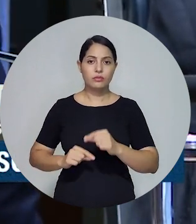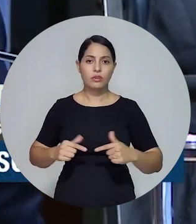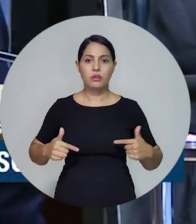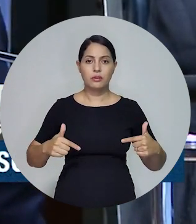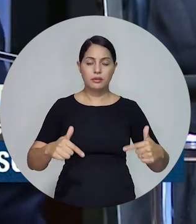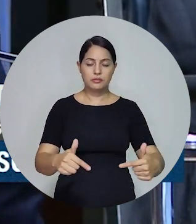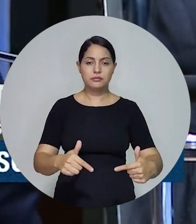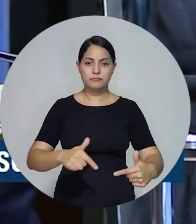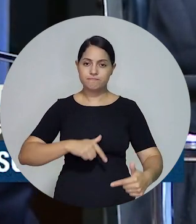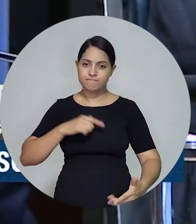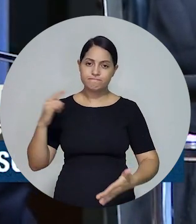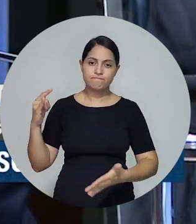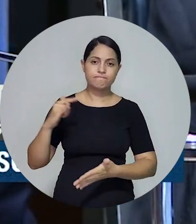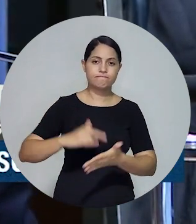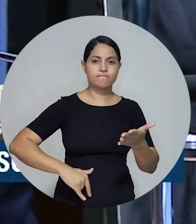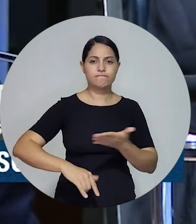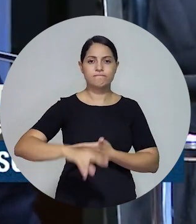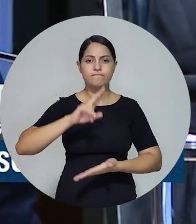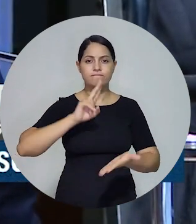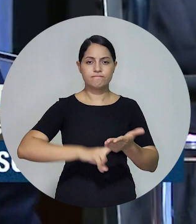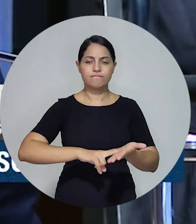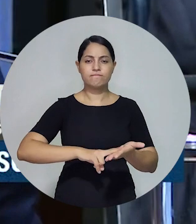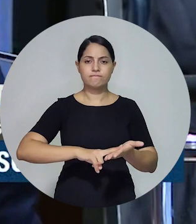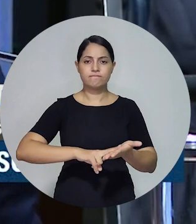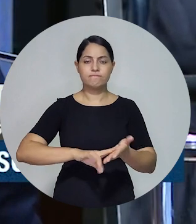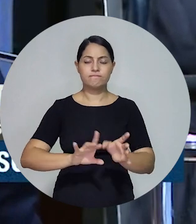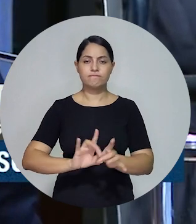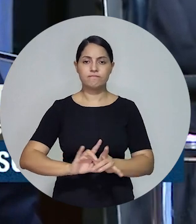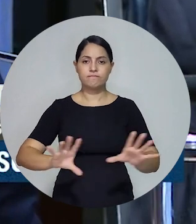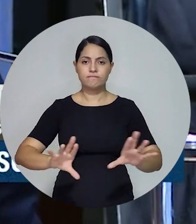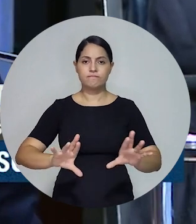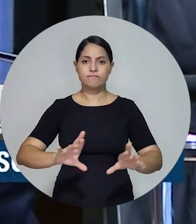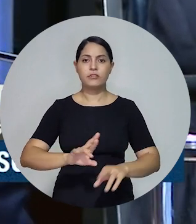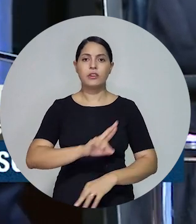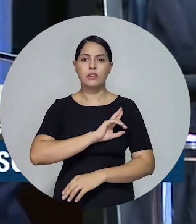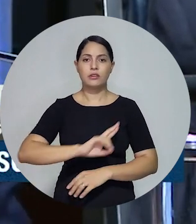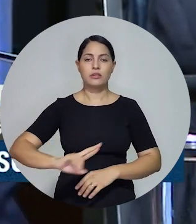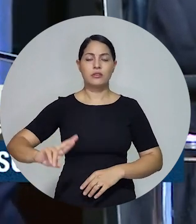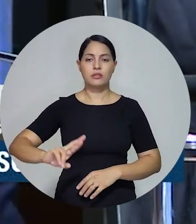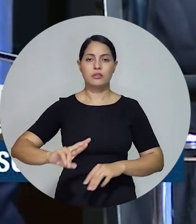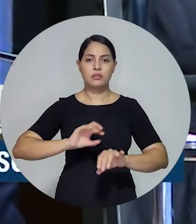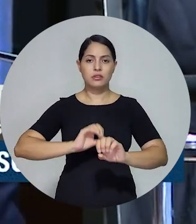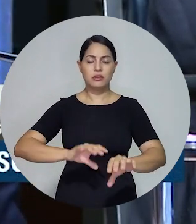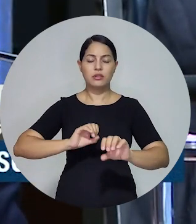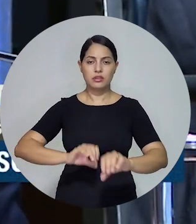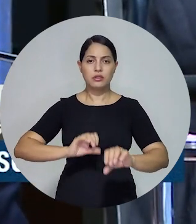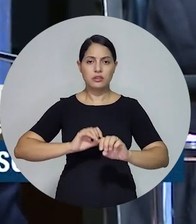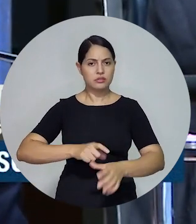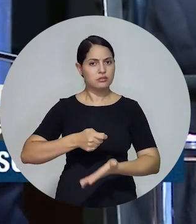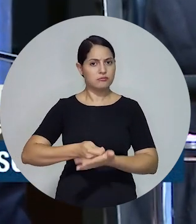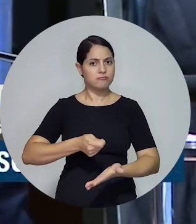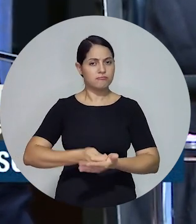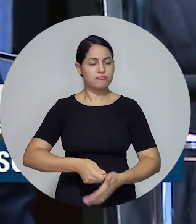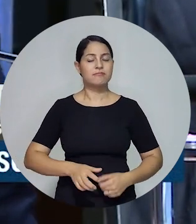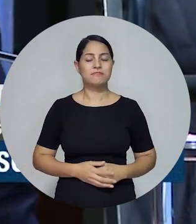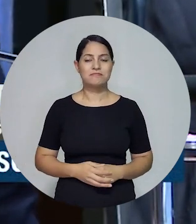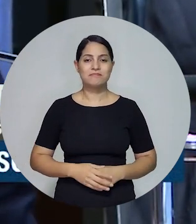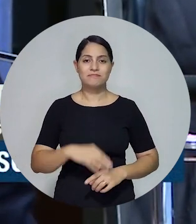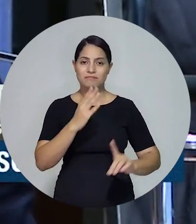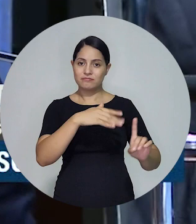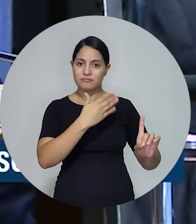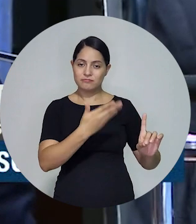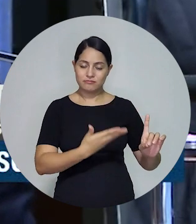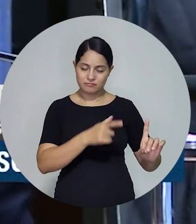Barbosa, a Carta consolidou o regime republicano e garantiu o direito ao ensino primário obrigatório. Como senador,